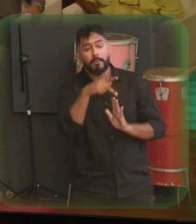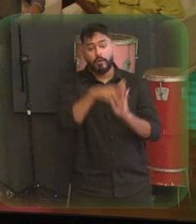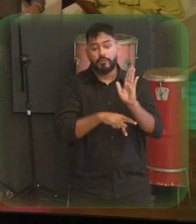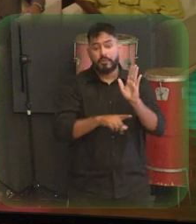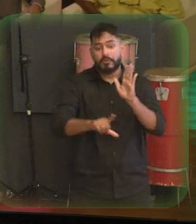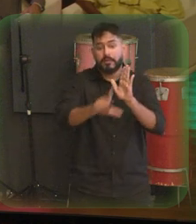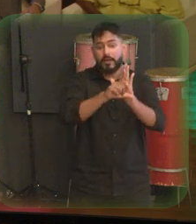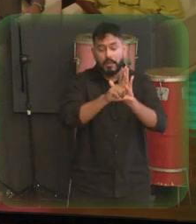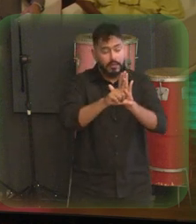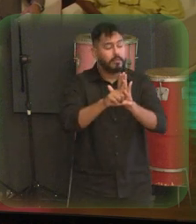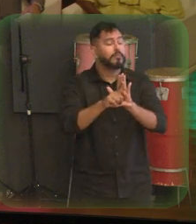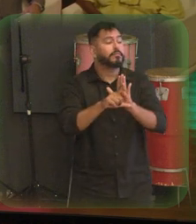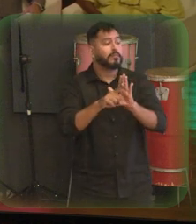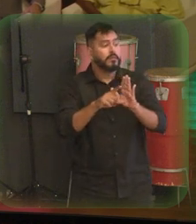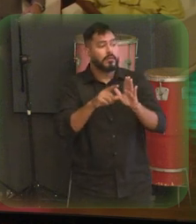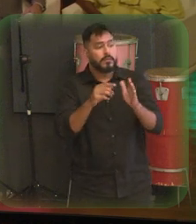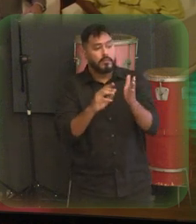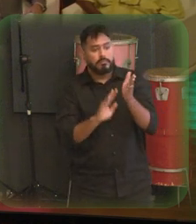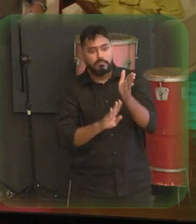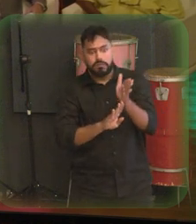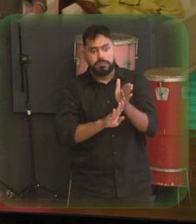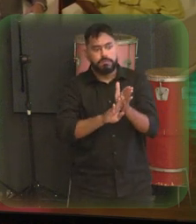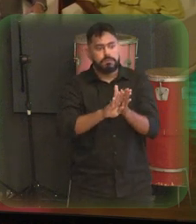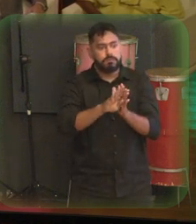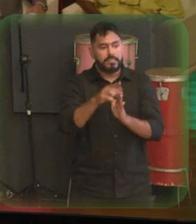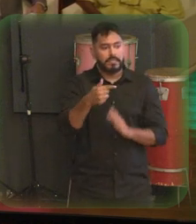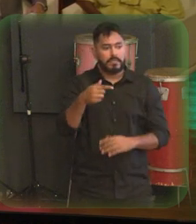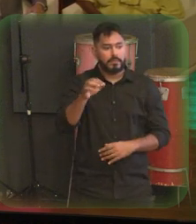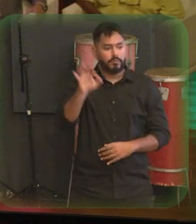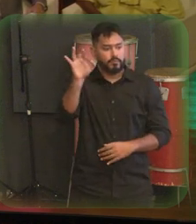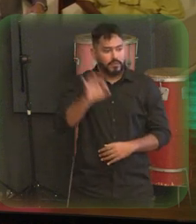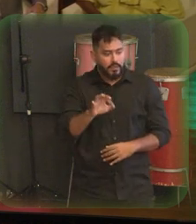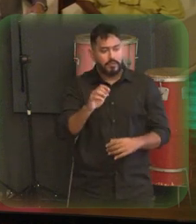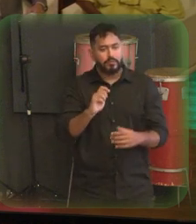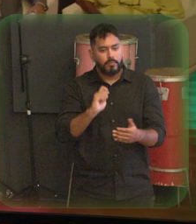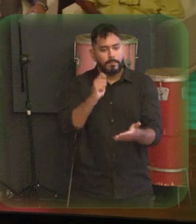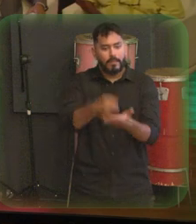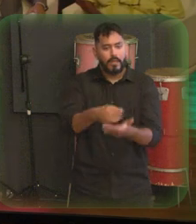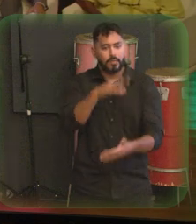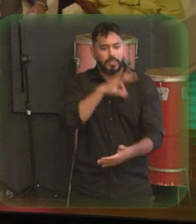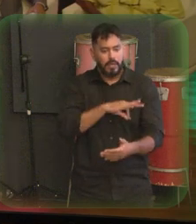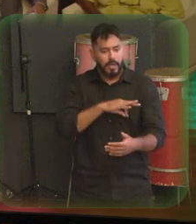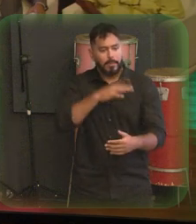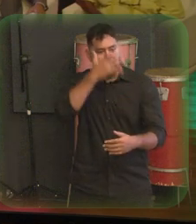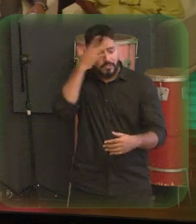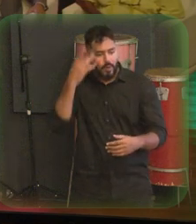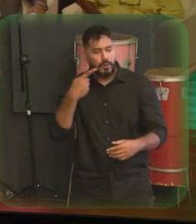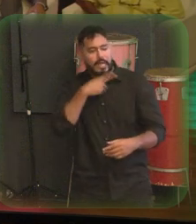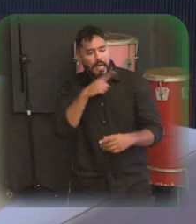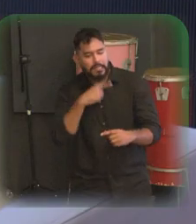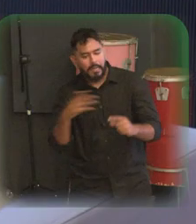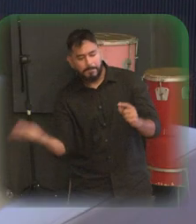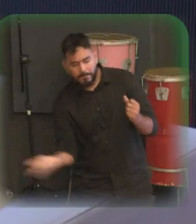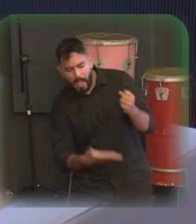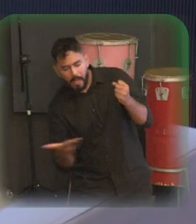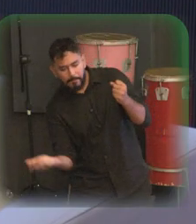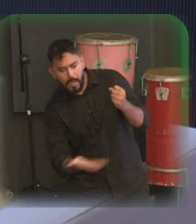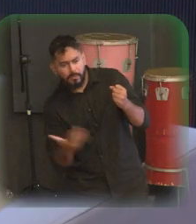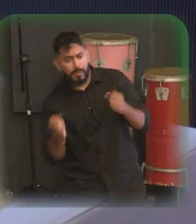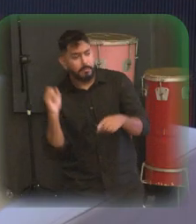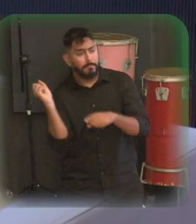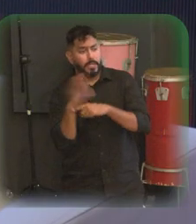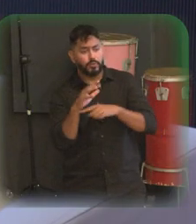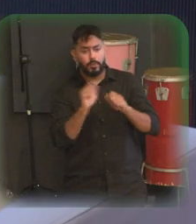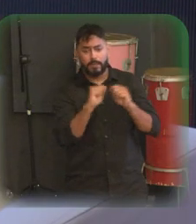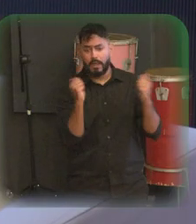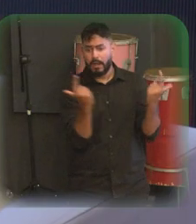valor do que se paga aqui de chapéu de palha para os canavieiros da cana-de-açúcar, da fruticultura irrigada, das marisqueiras. Mandamos isso para a